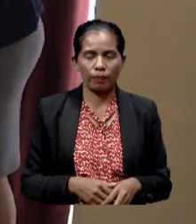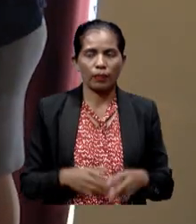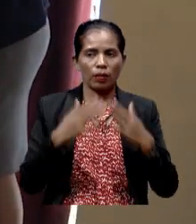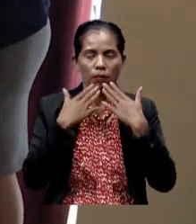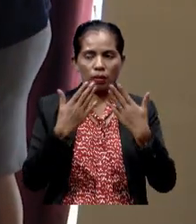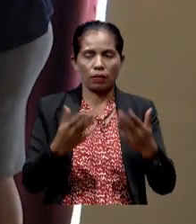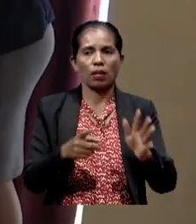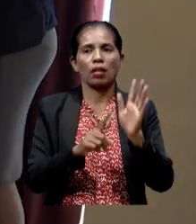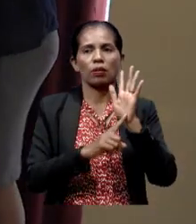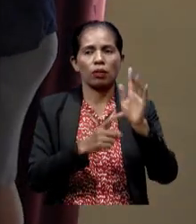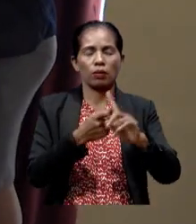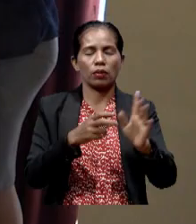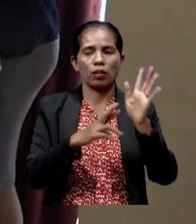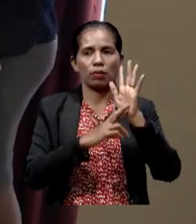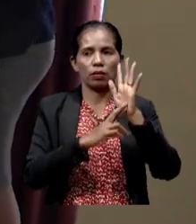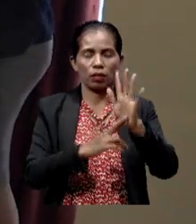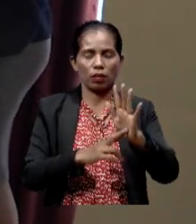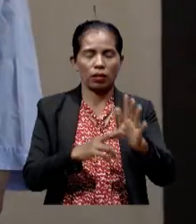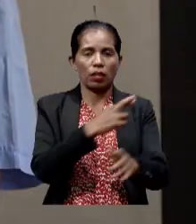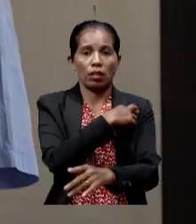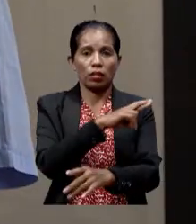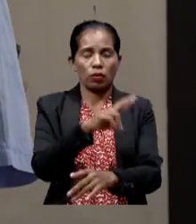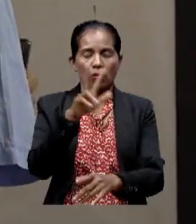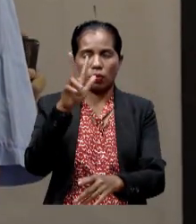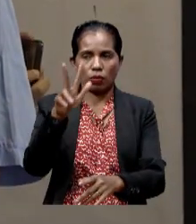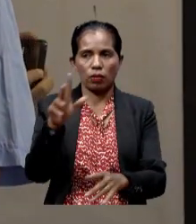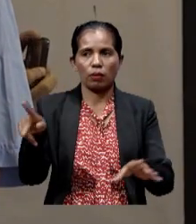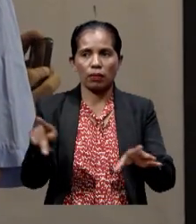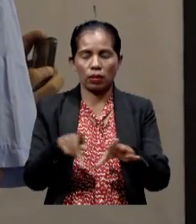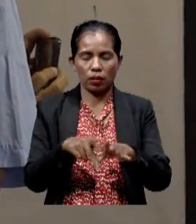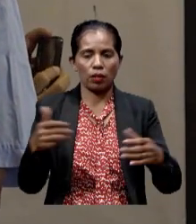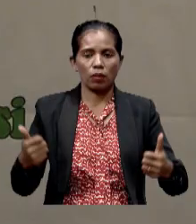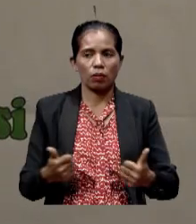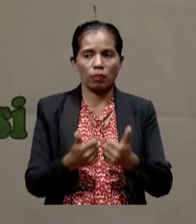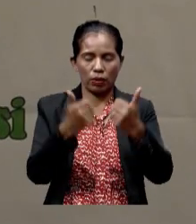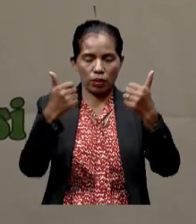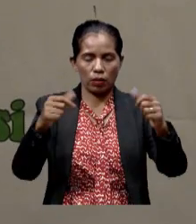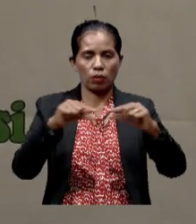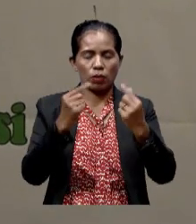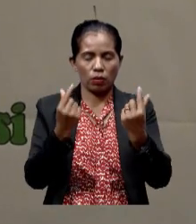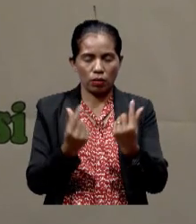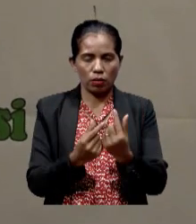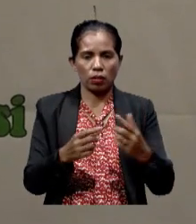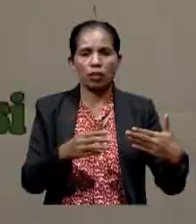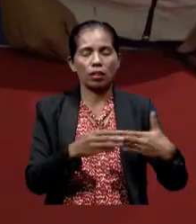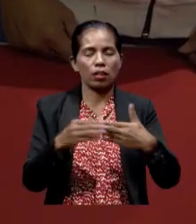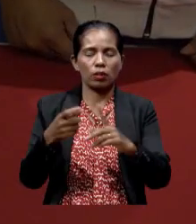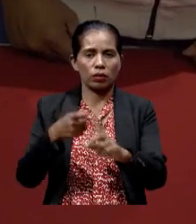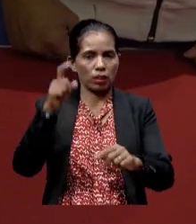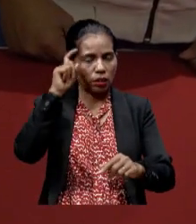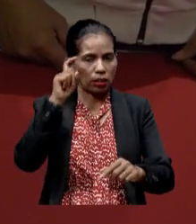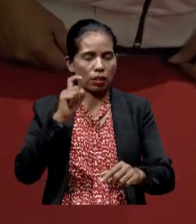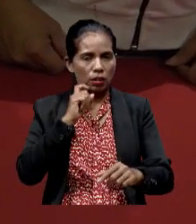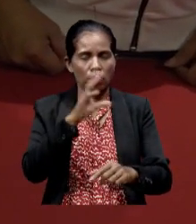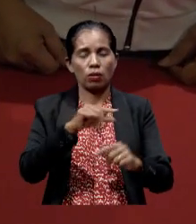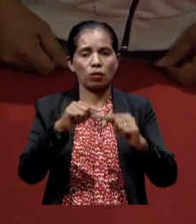Agradecimento né, a todos os representantes da religião Tolu, nebe se rola parte e a competição Grupo Coral, nebe organiza o líder nacional, o